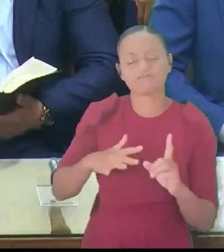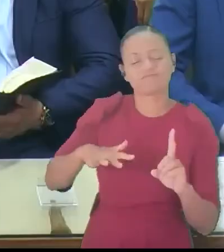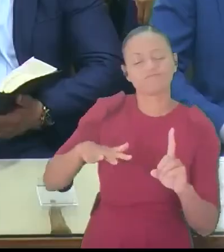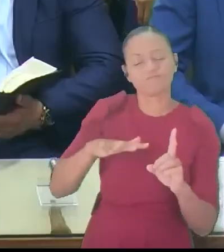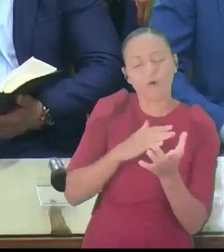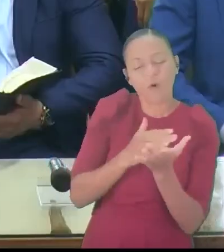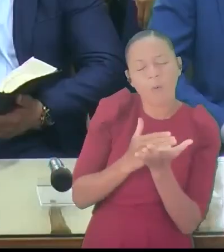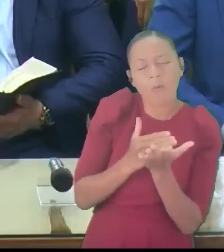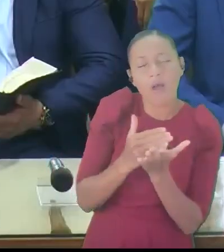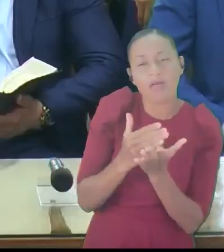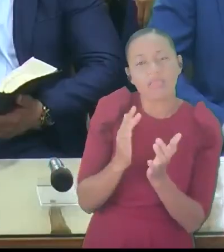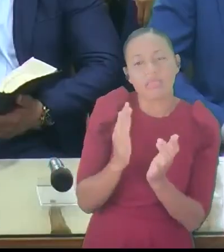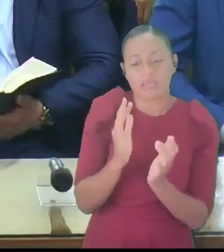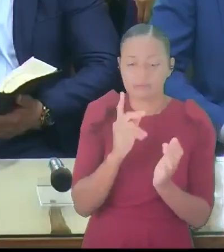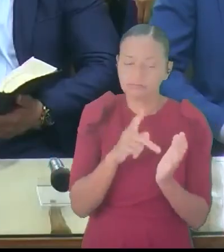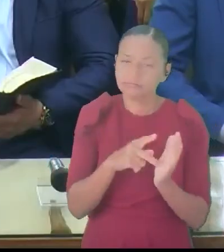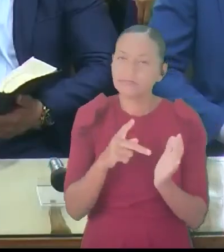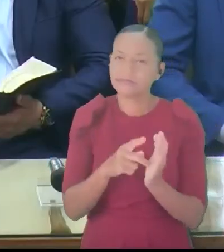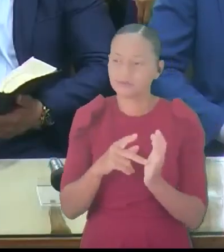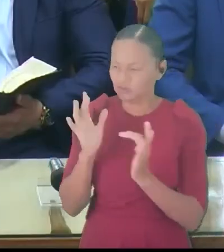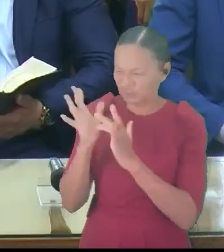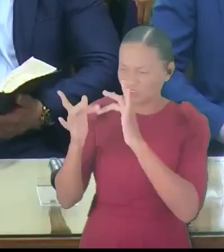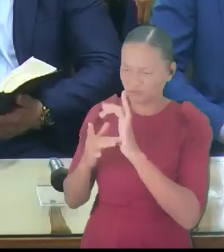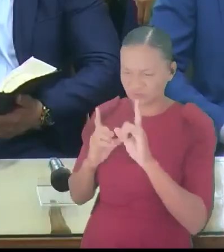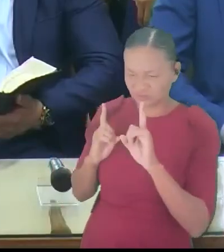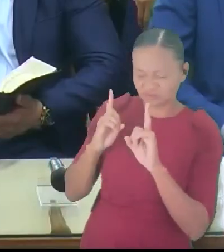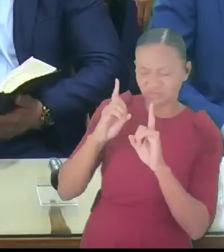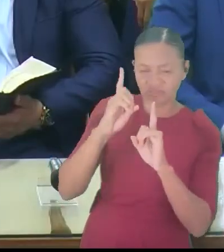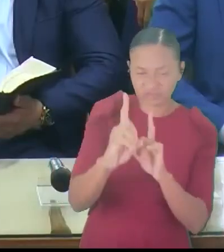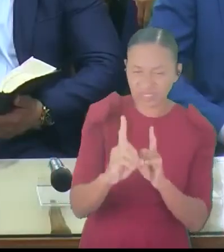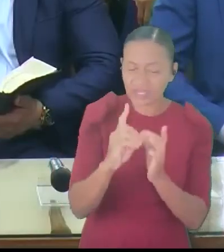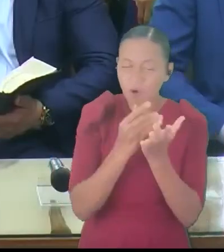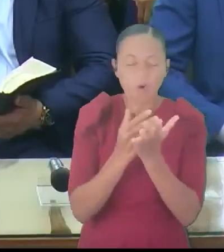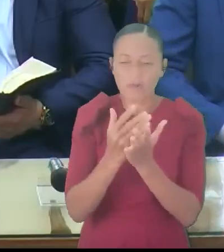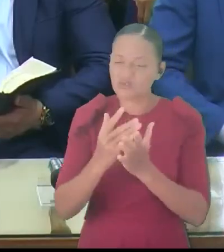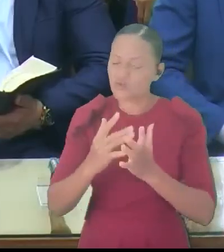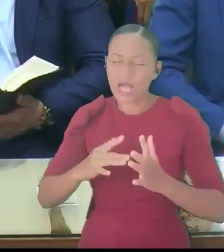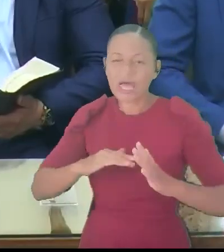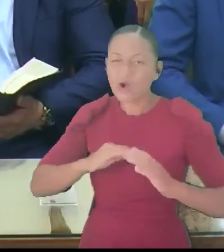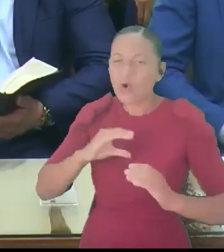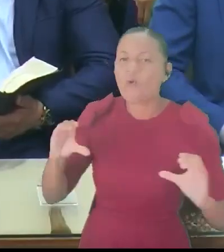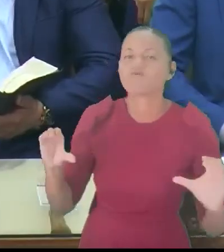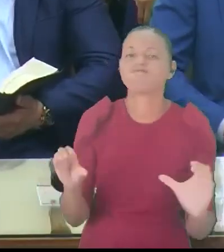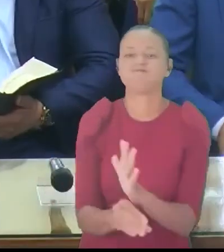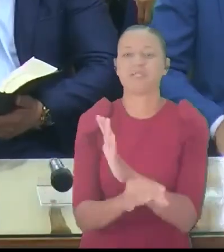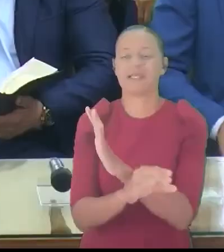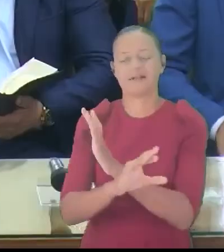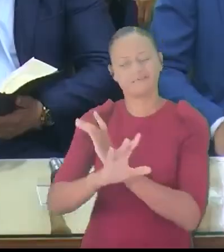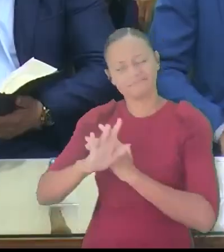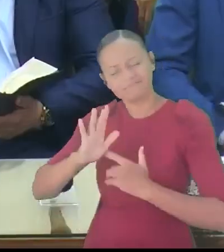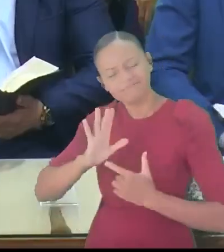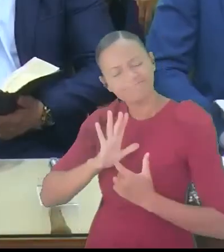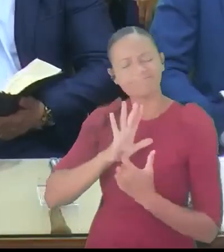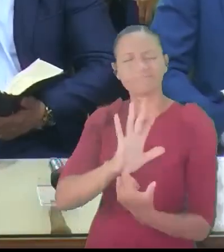Quando Cristo chega, a sombra desaparece e a verdade aparece claramente.